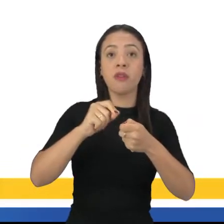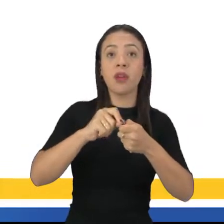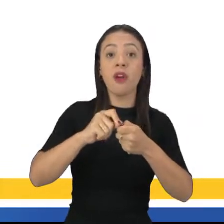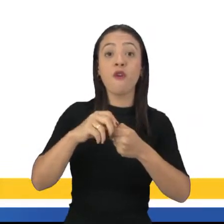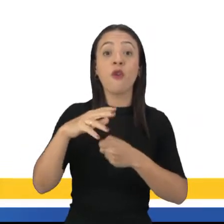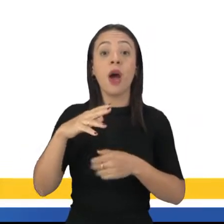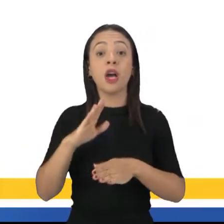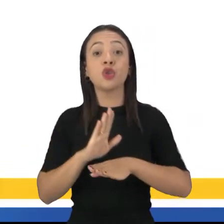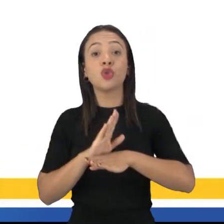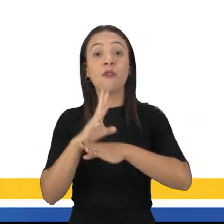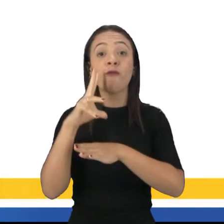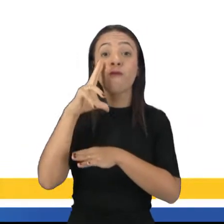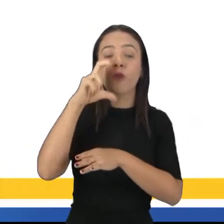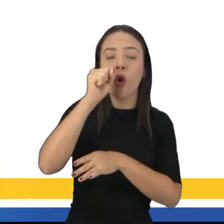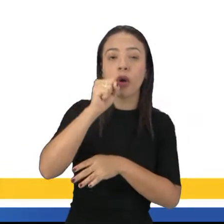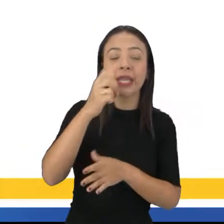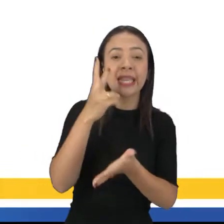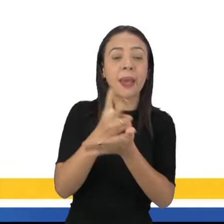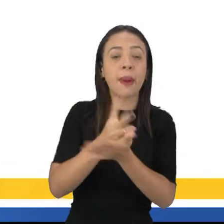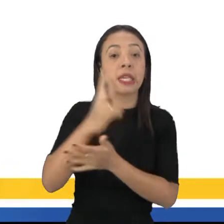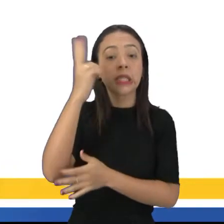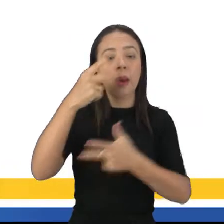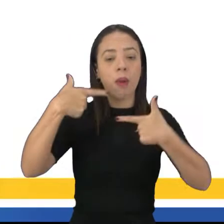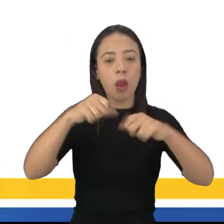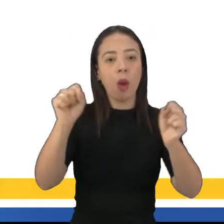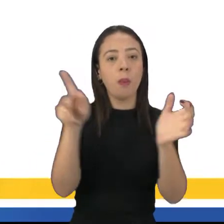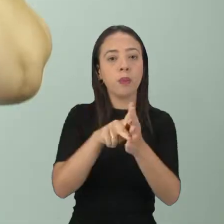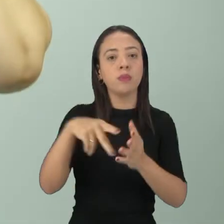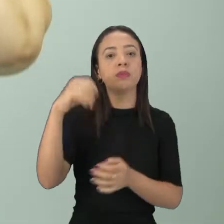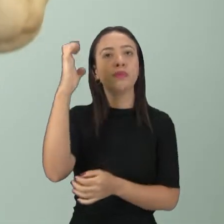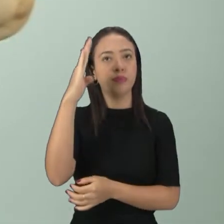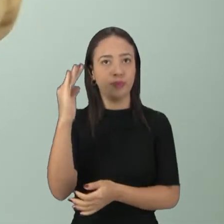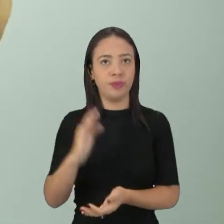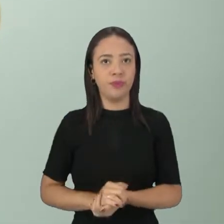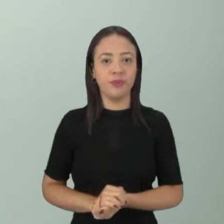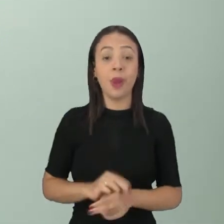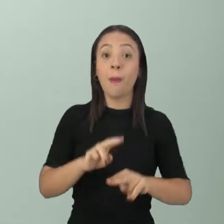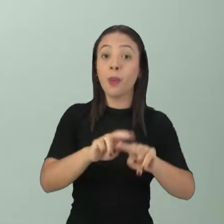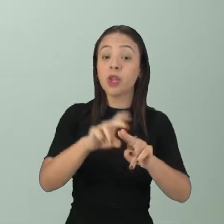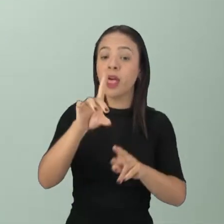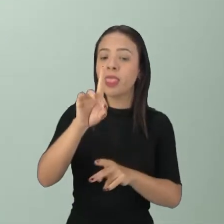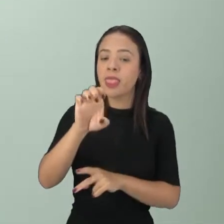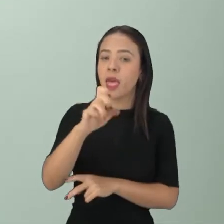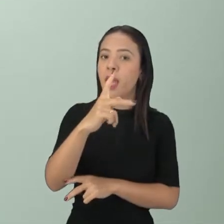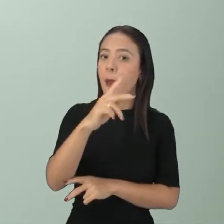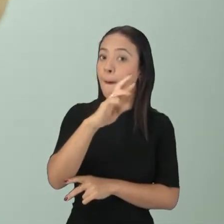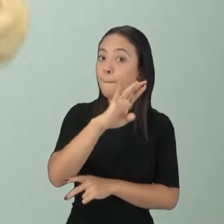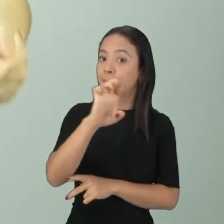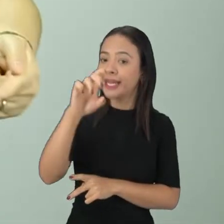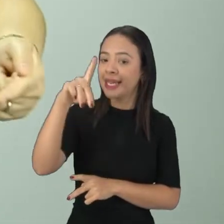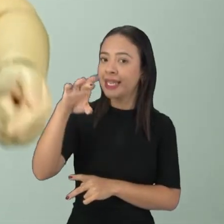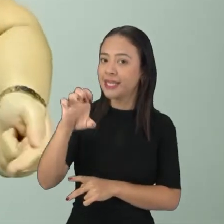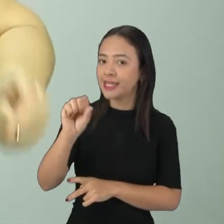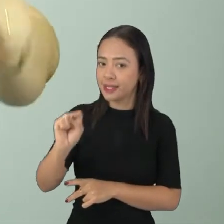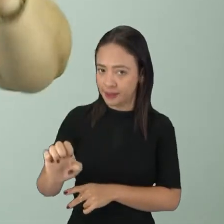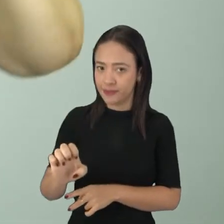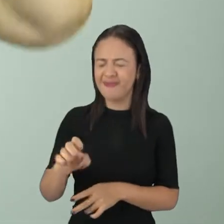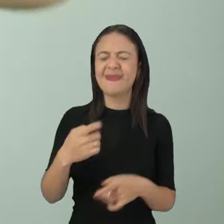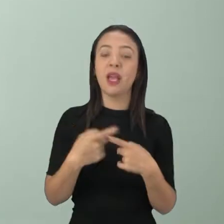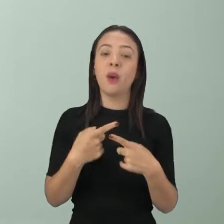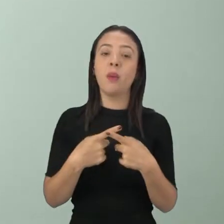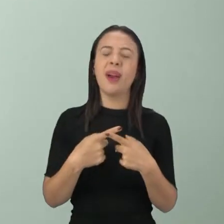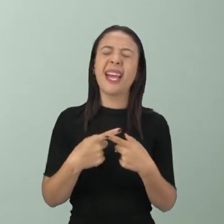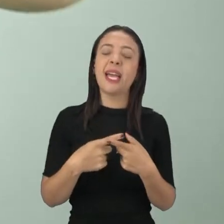fortalecerá a preservação da memória linguística. Deu para entender? Então, por isso, depreende-se, porque a partir do que foi